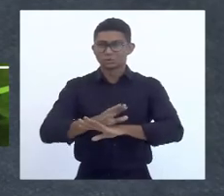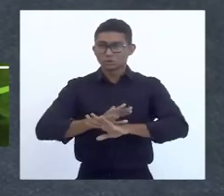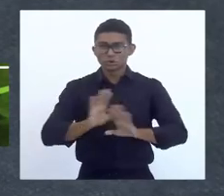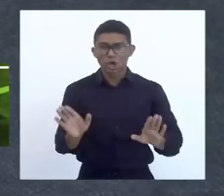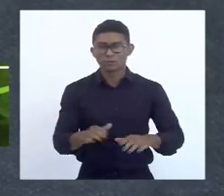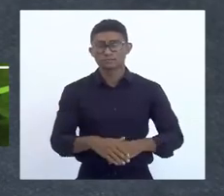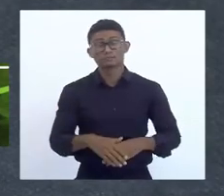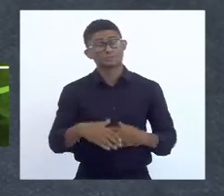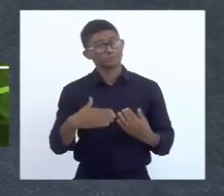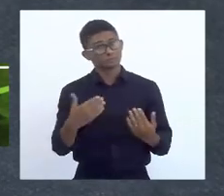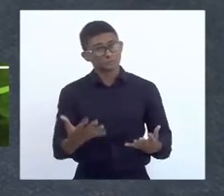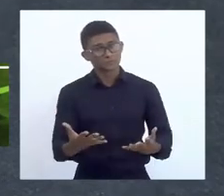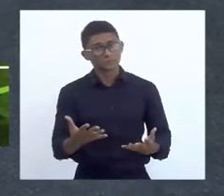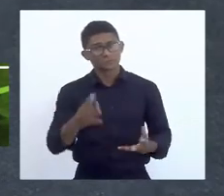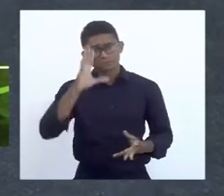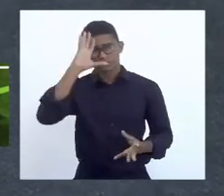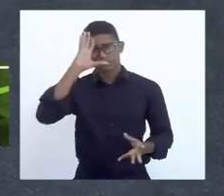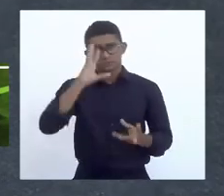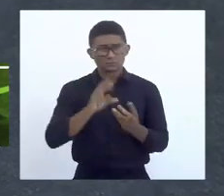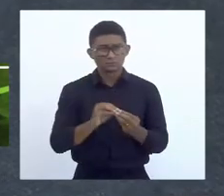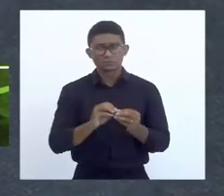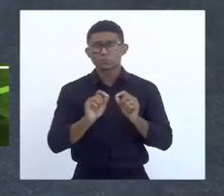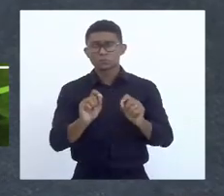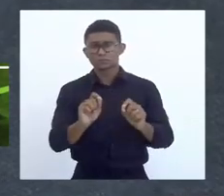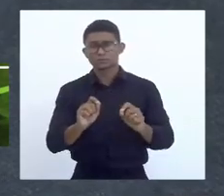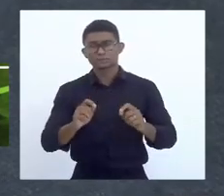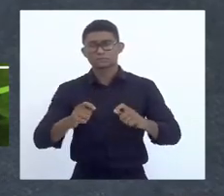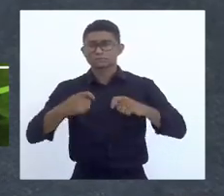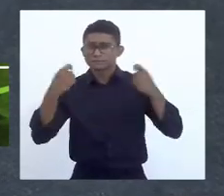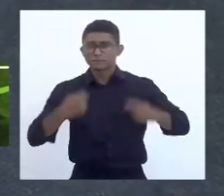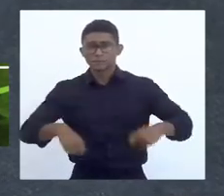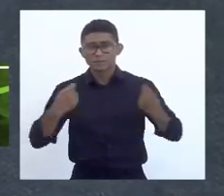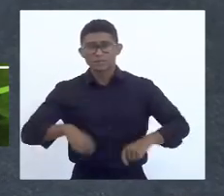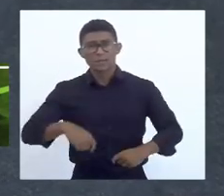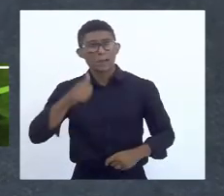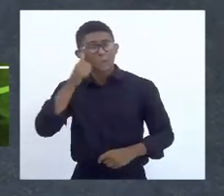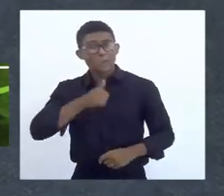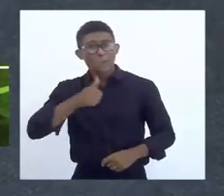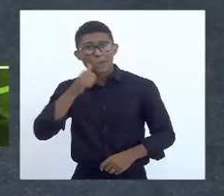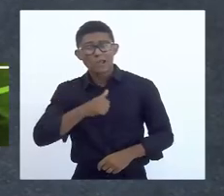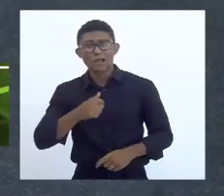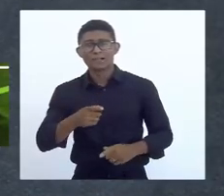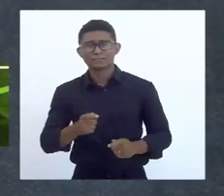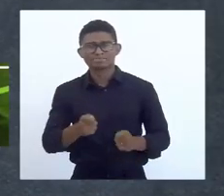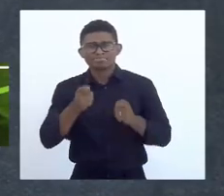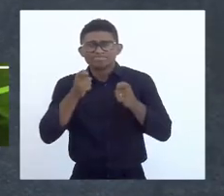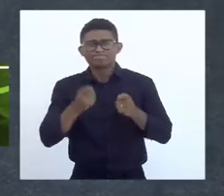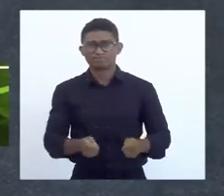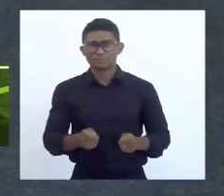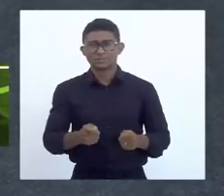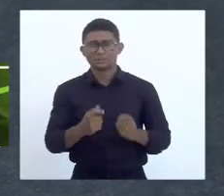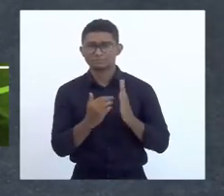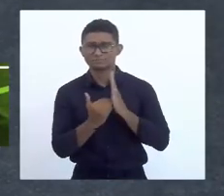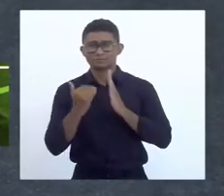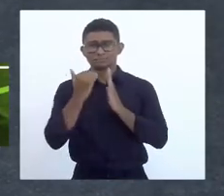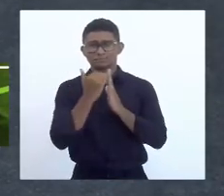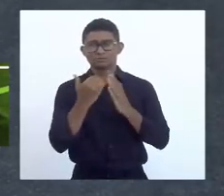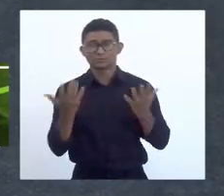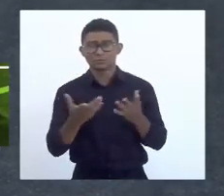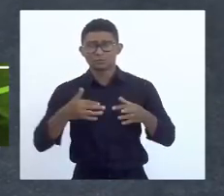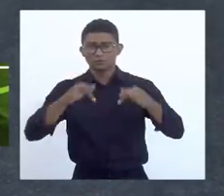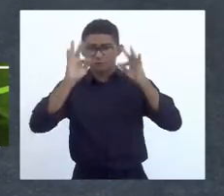isso reflete que é importante o fortalecimento das mulheres nas instâncias partidárias. E eu quero